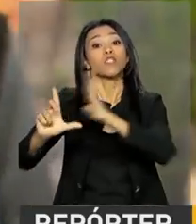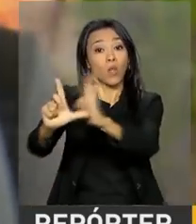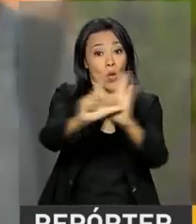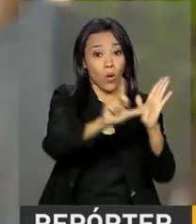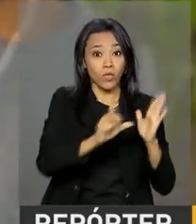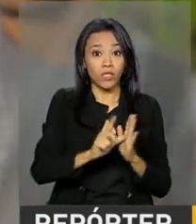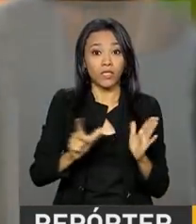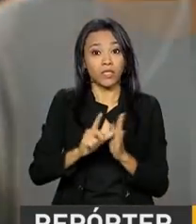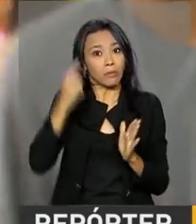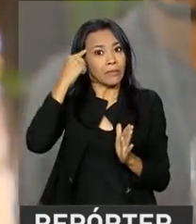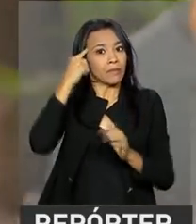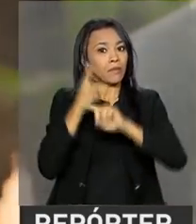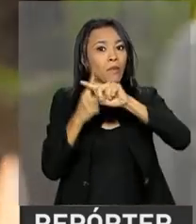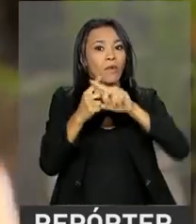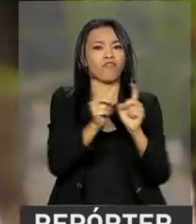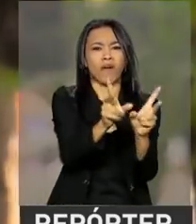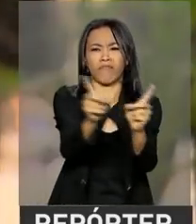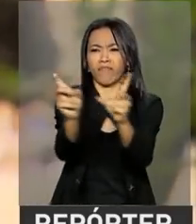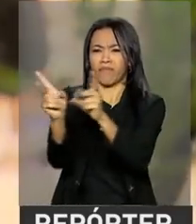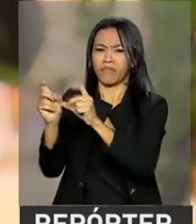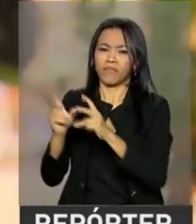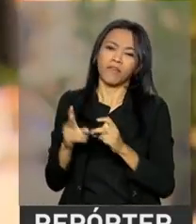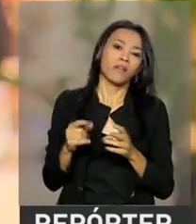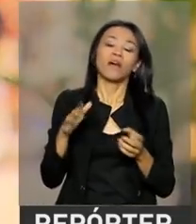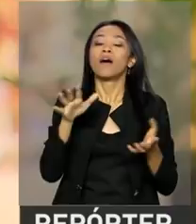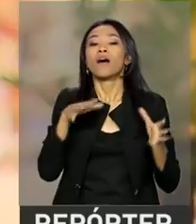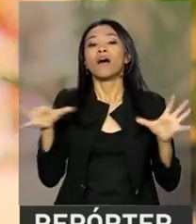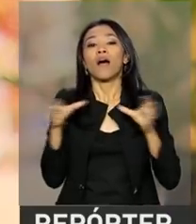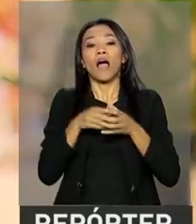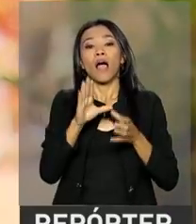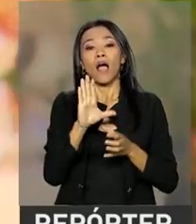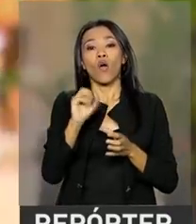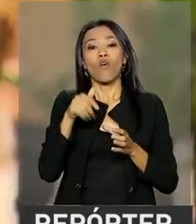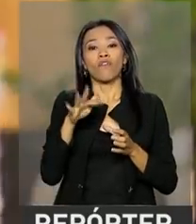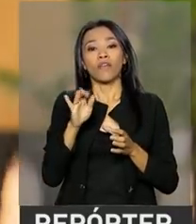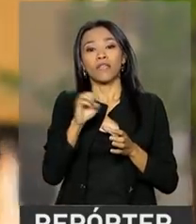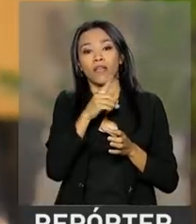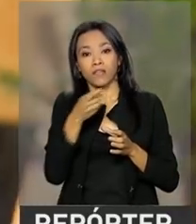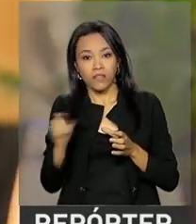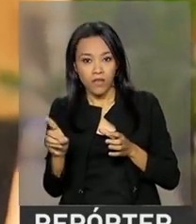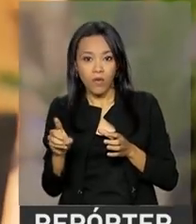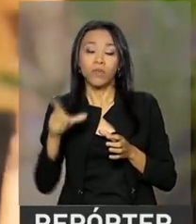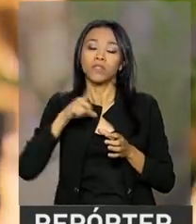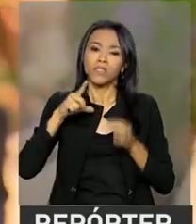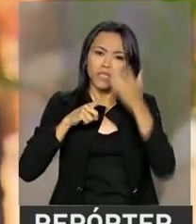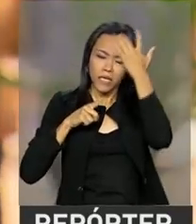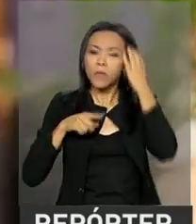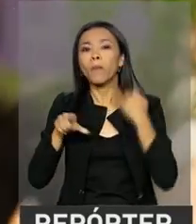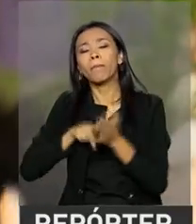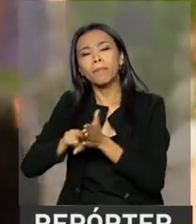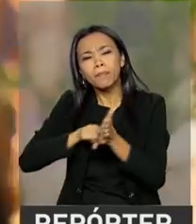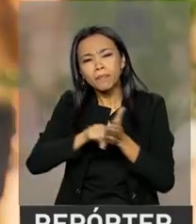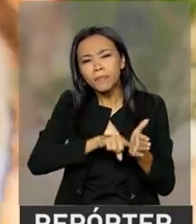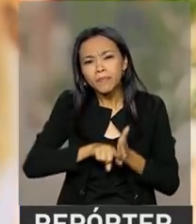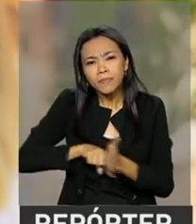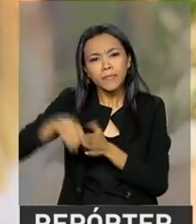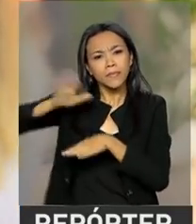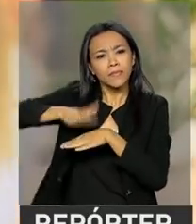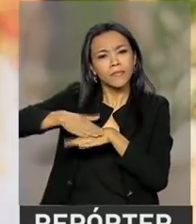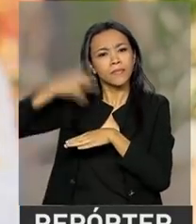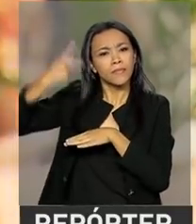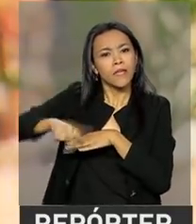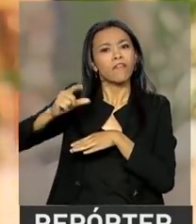nas vendas. A Confederação Nacional do Comércio tem um indicador chamado Índice de Investimentos em Estoques. Ele